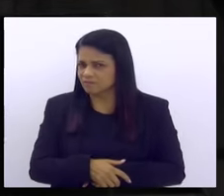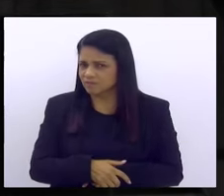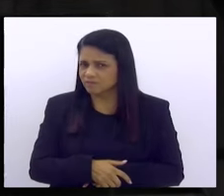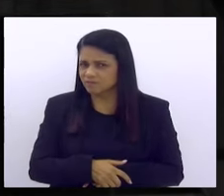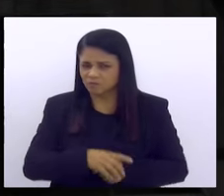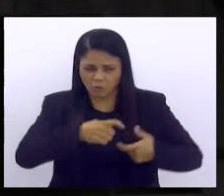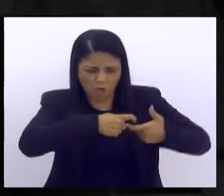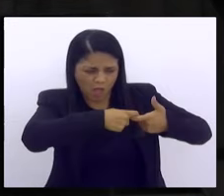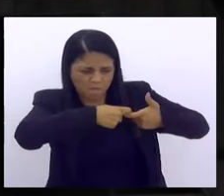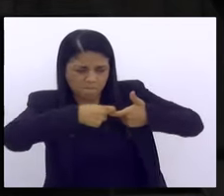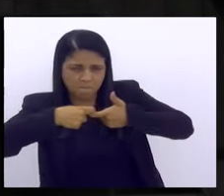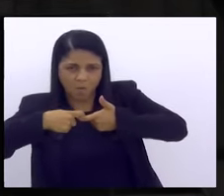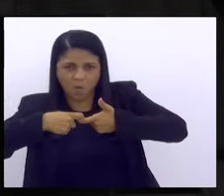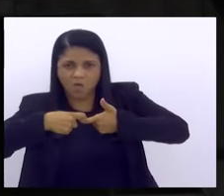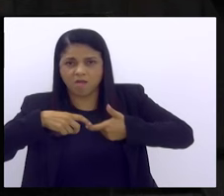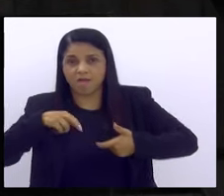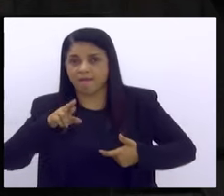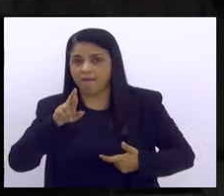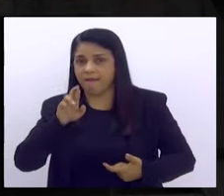reboques.